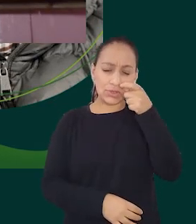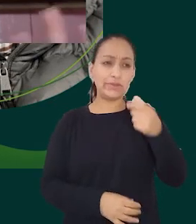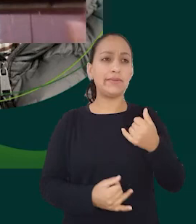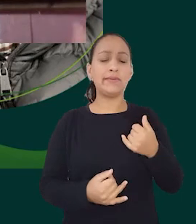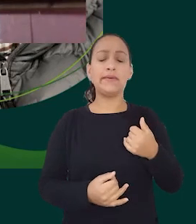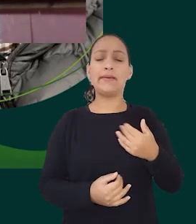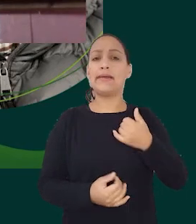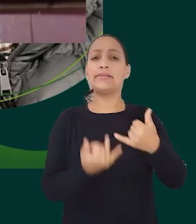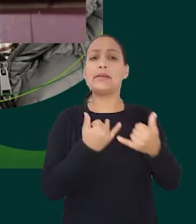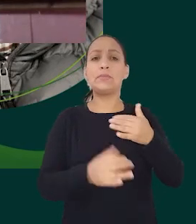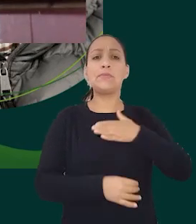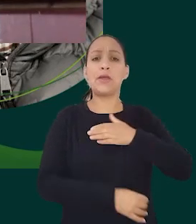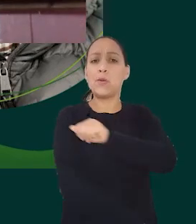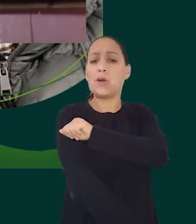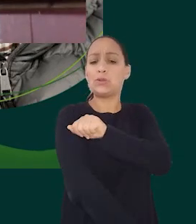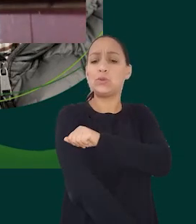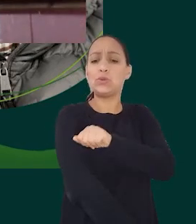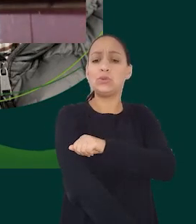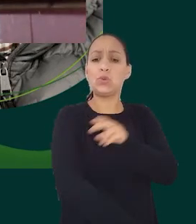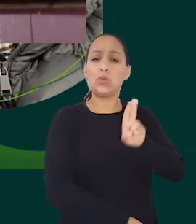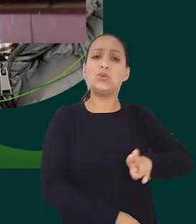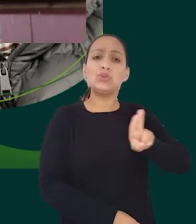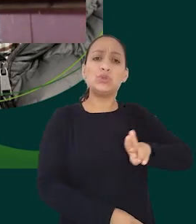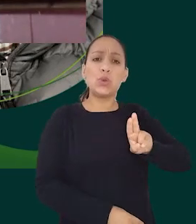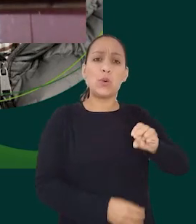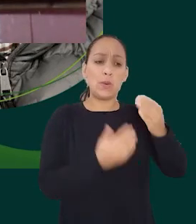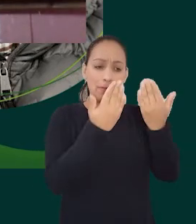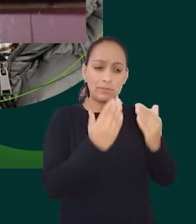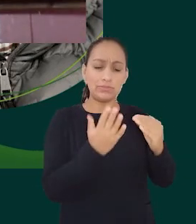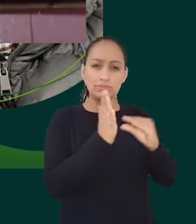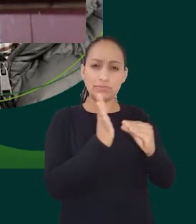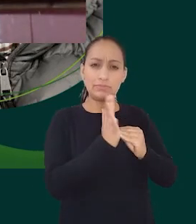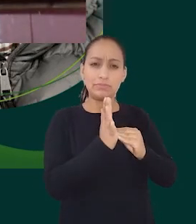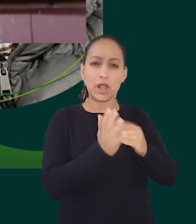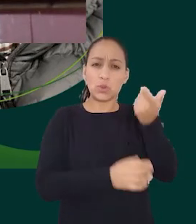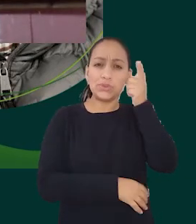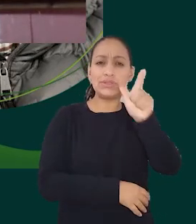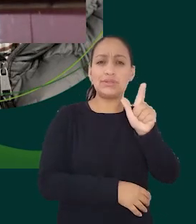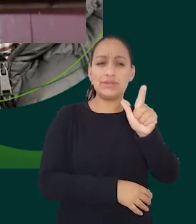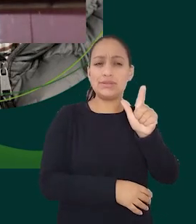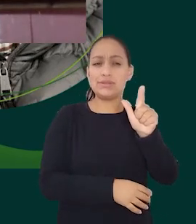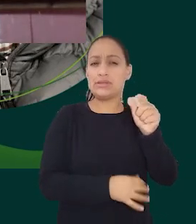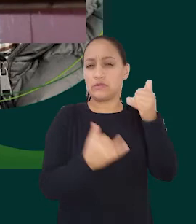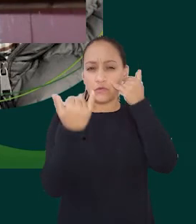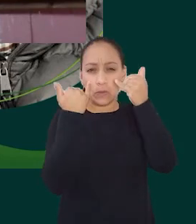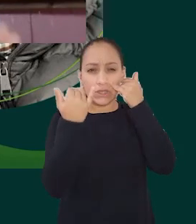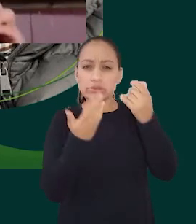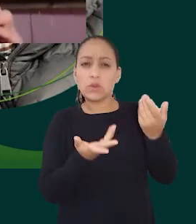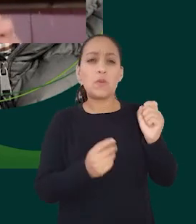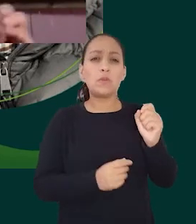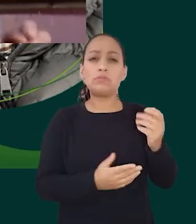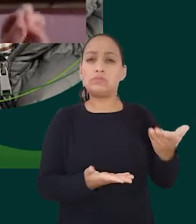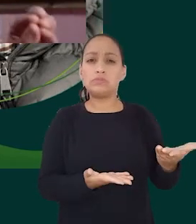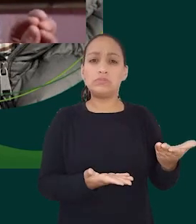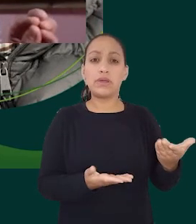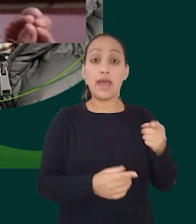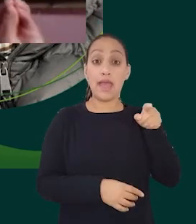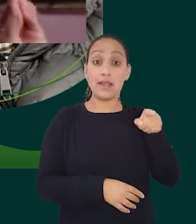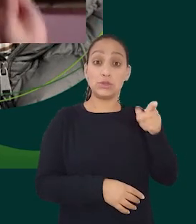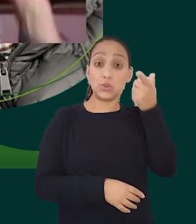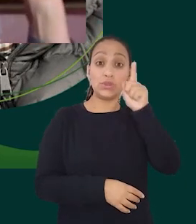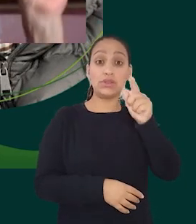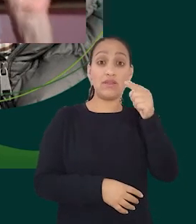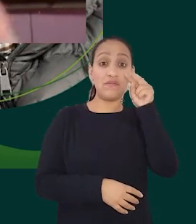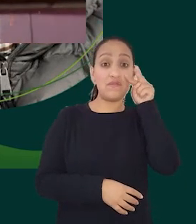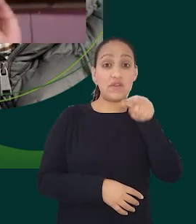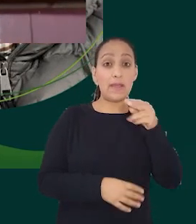learning para extrair tal informação, para que eles consigam ver mais alguns exemplos? Claro, Não claro. exemplos